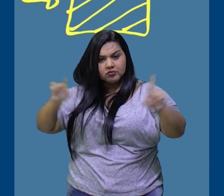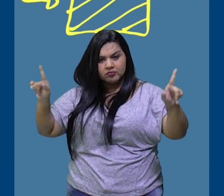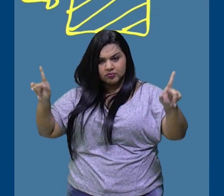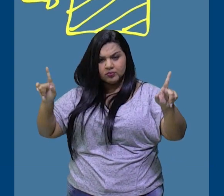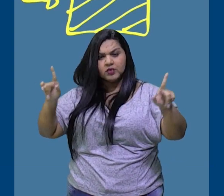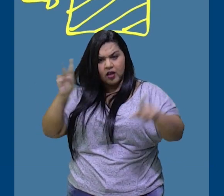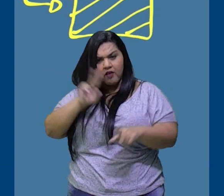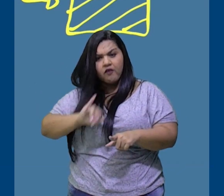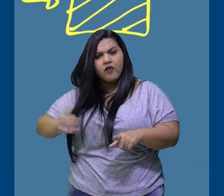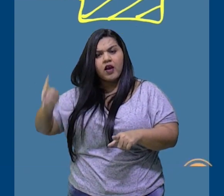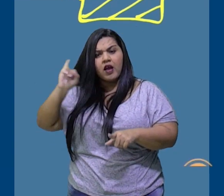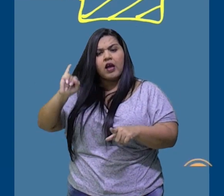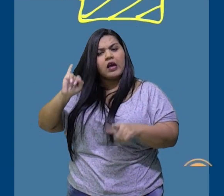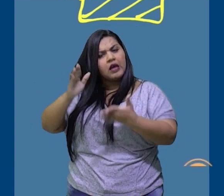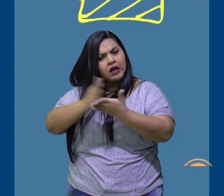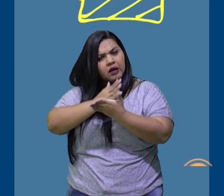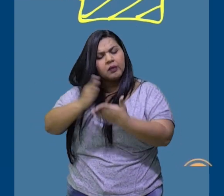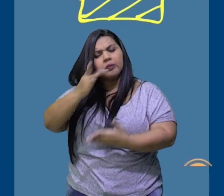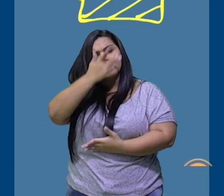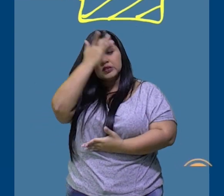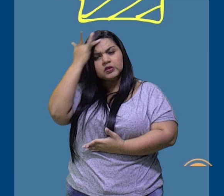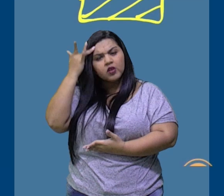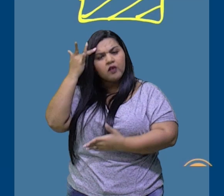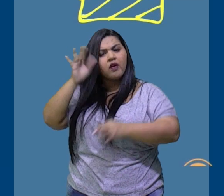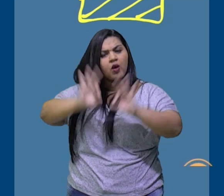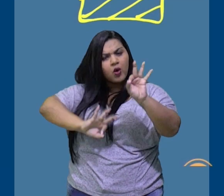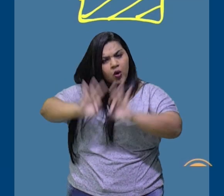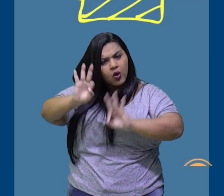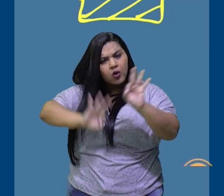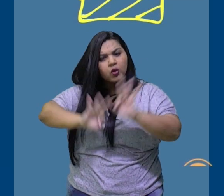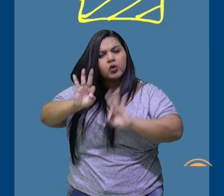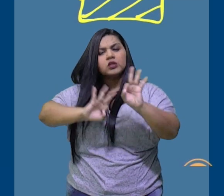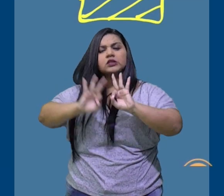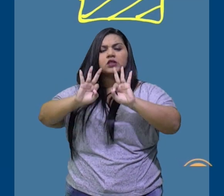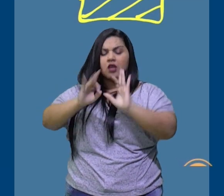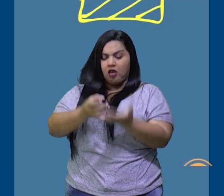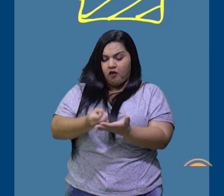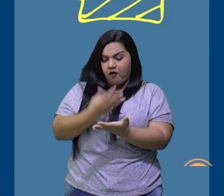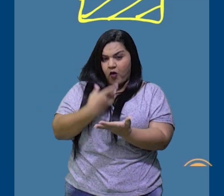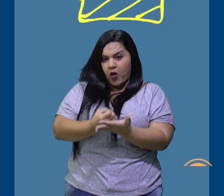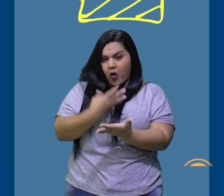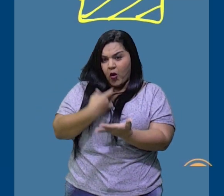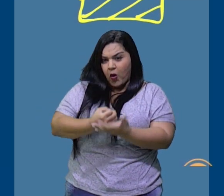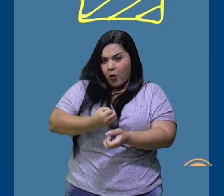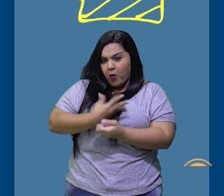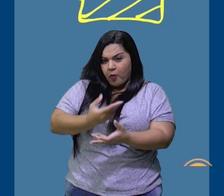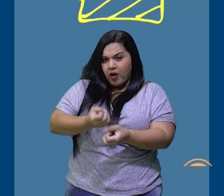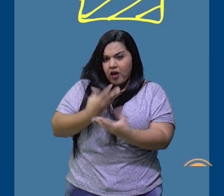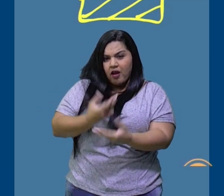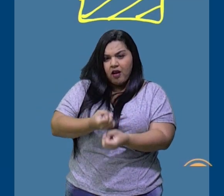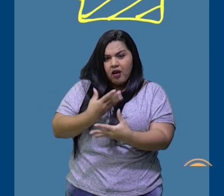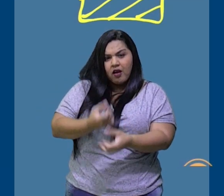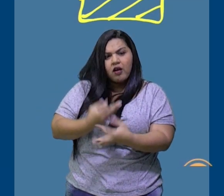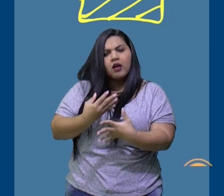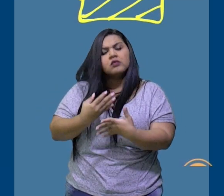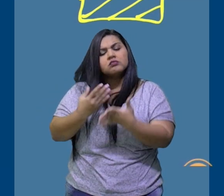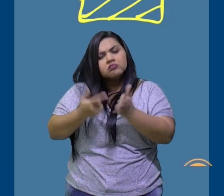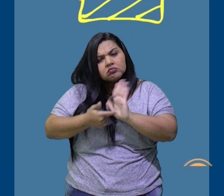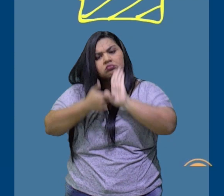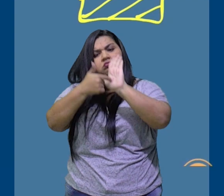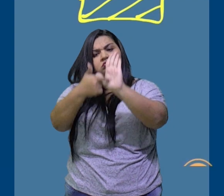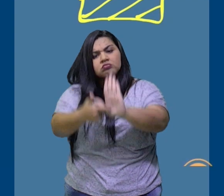vai organizar o seu mapa com essas determinadas informações e essas formas, né? Que ele vai representar